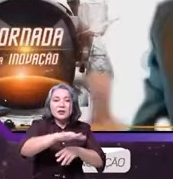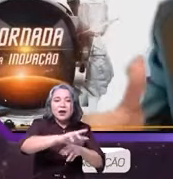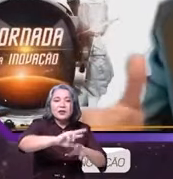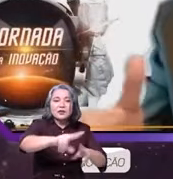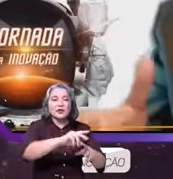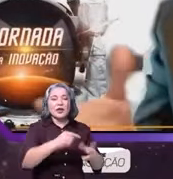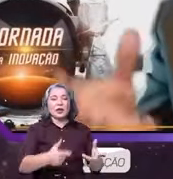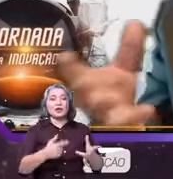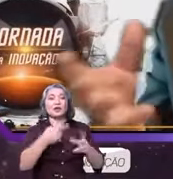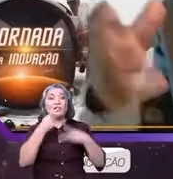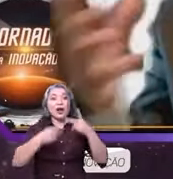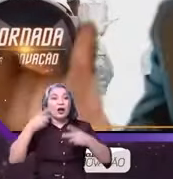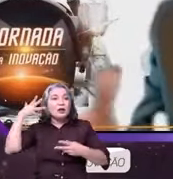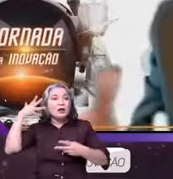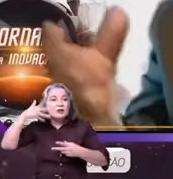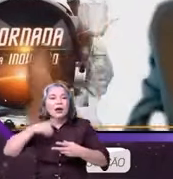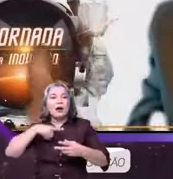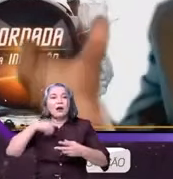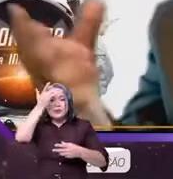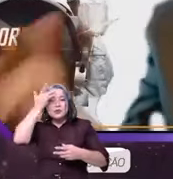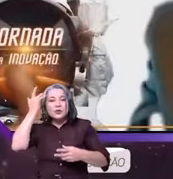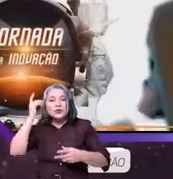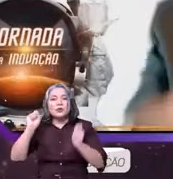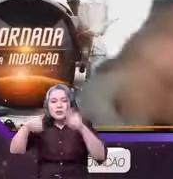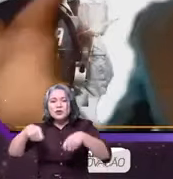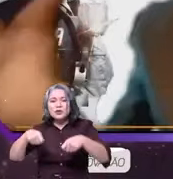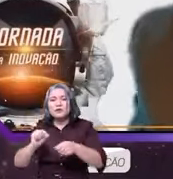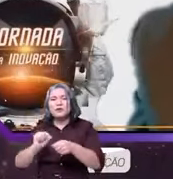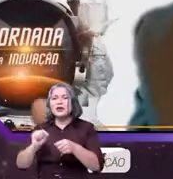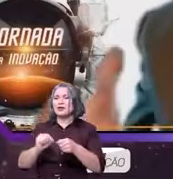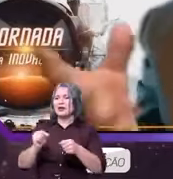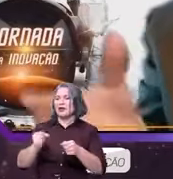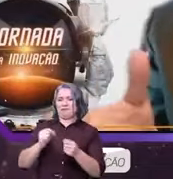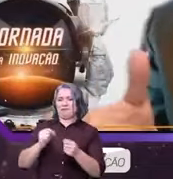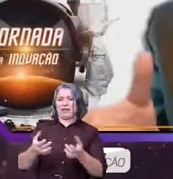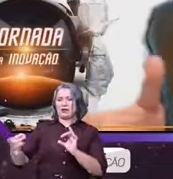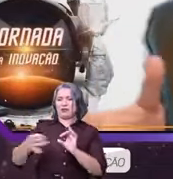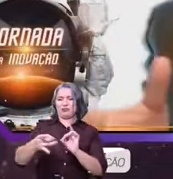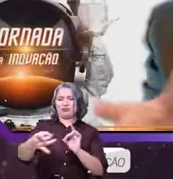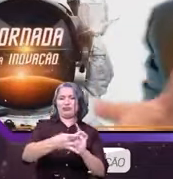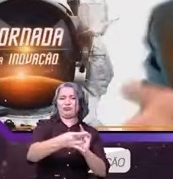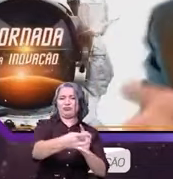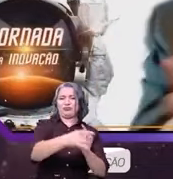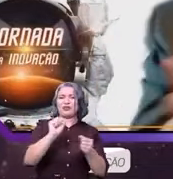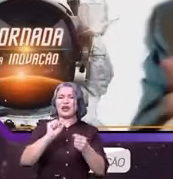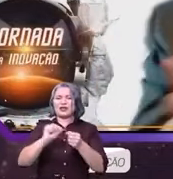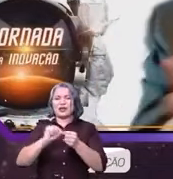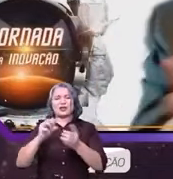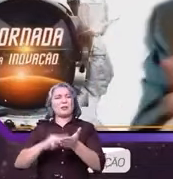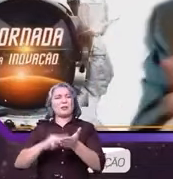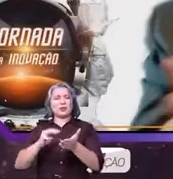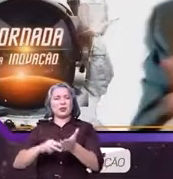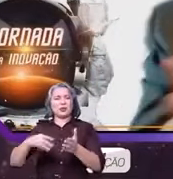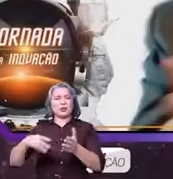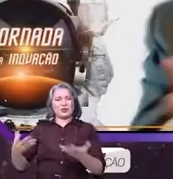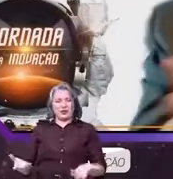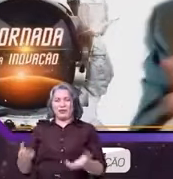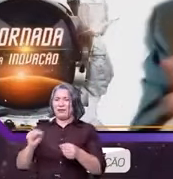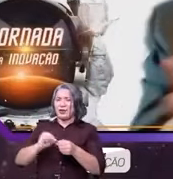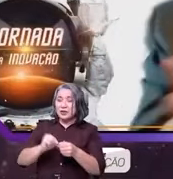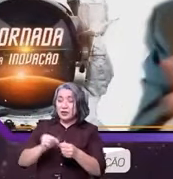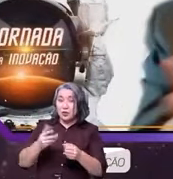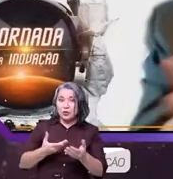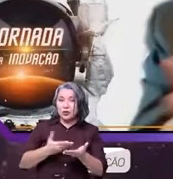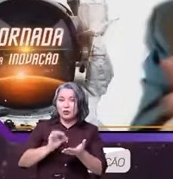dizendo, olha, é possível fazer inovação em outras áreas usando uma metodologia que surgiu para fazer entrega